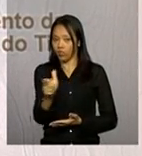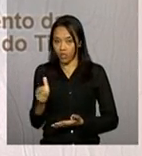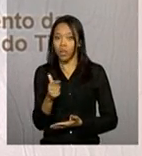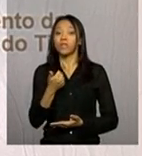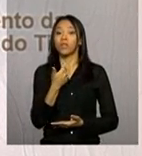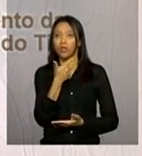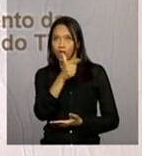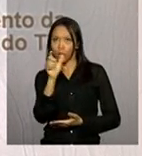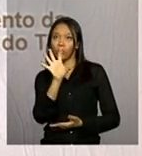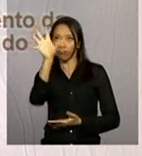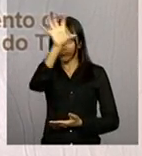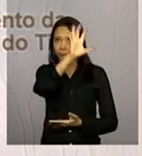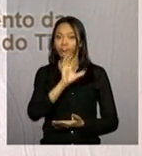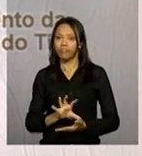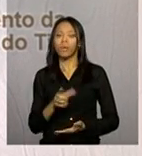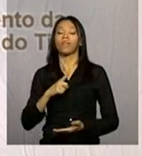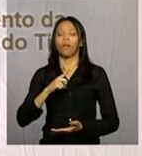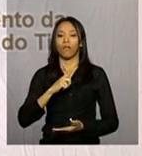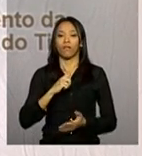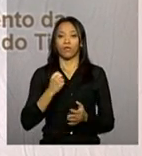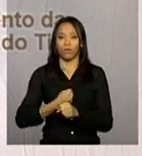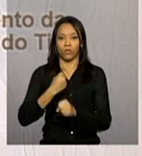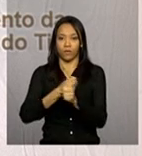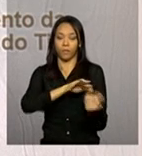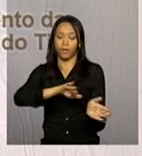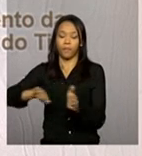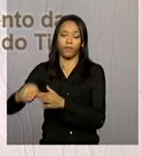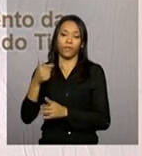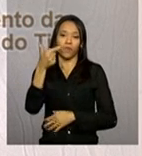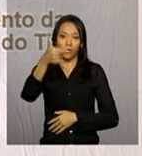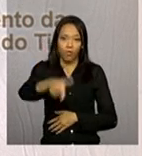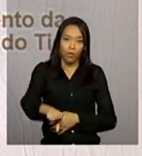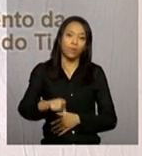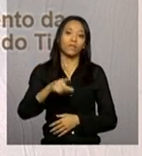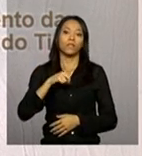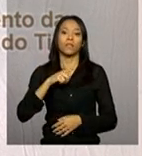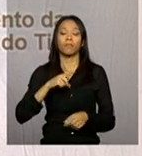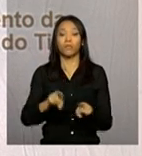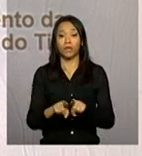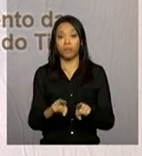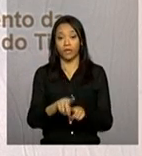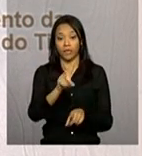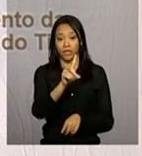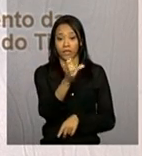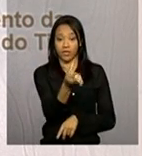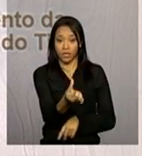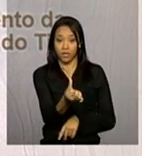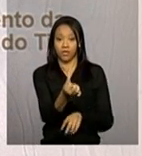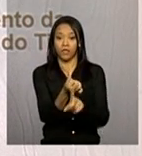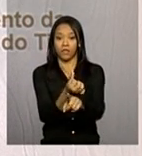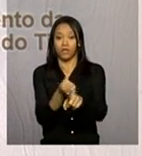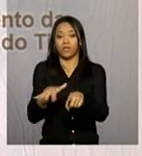de hidrovias, concluímos 19 empreendimentos, 16 dos quais são terminais hidroviários na região norte, são as